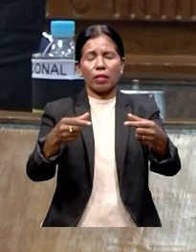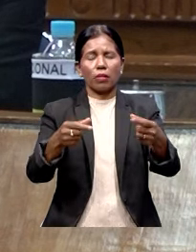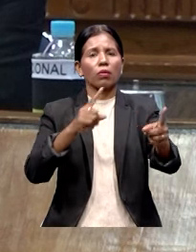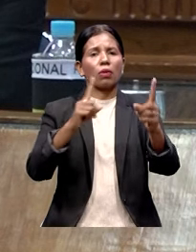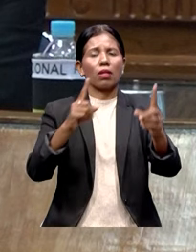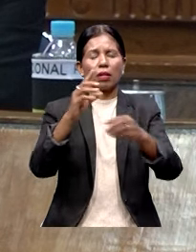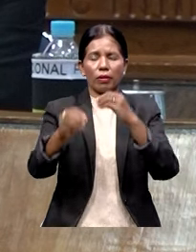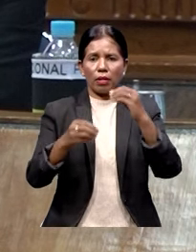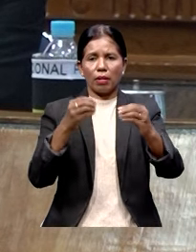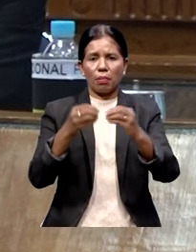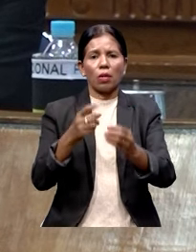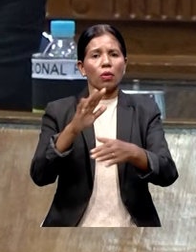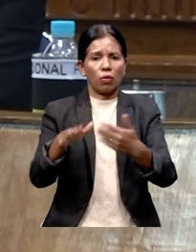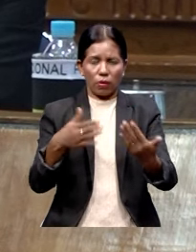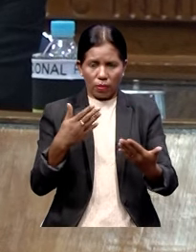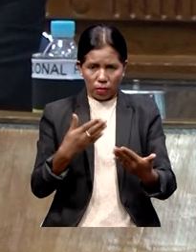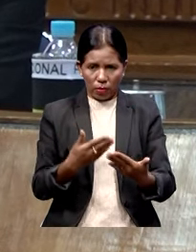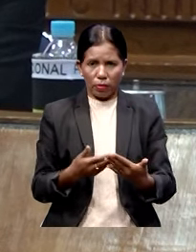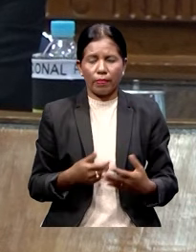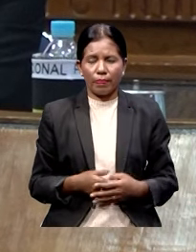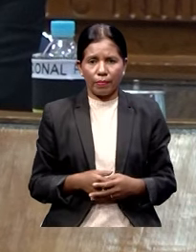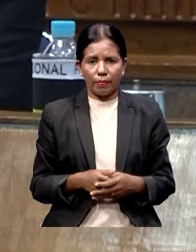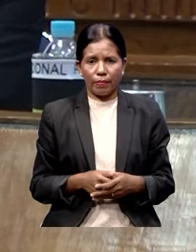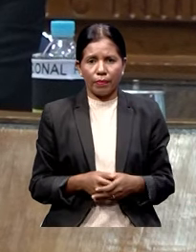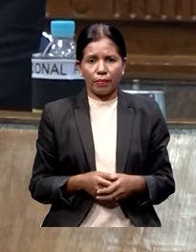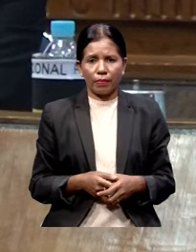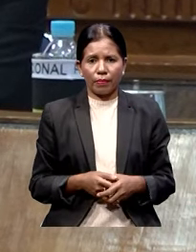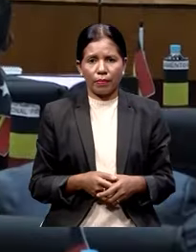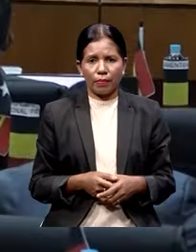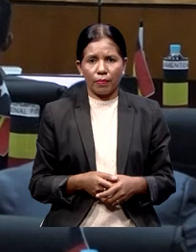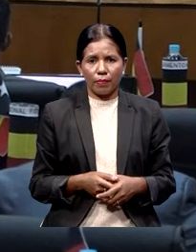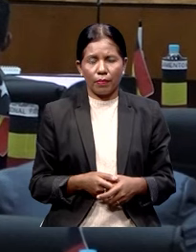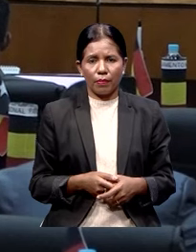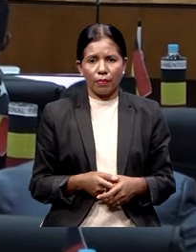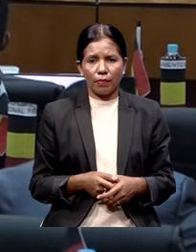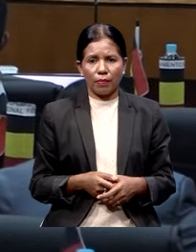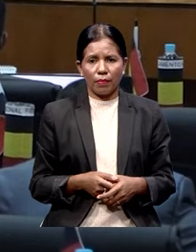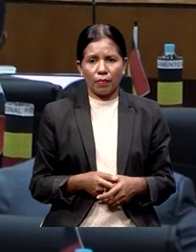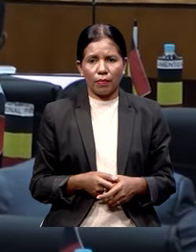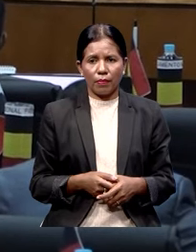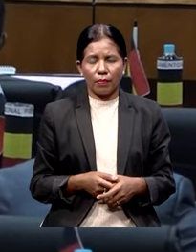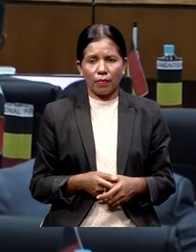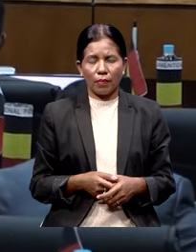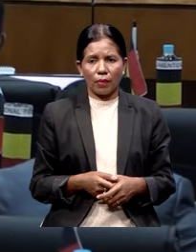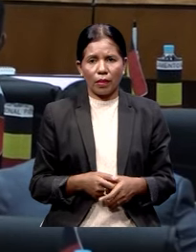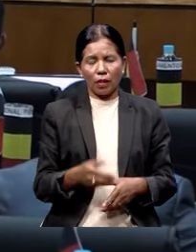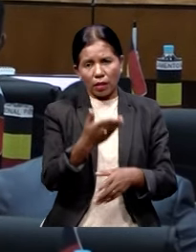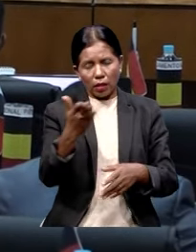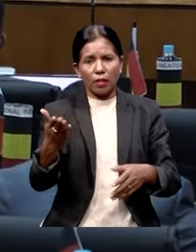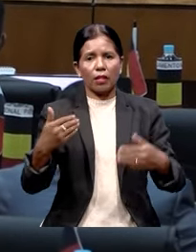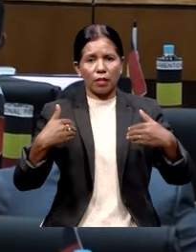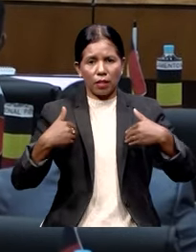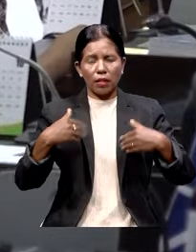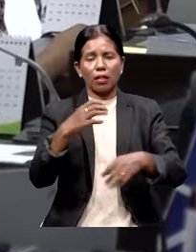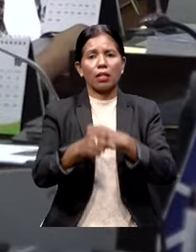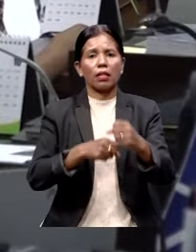esclarecimento por escrito para a velha dúvidas. Antes de mostrar, deputado Cira sempre questiona com a assessor Cira Nebe e a